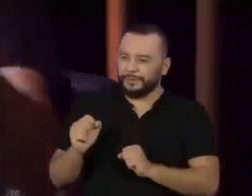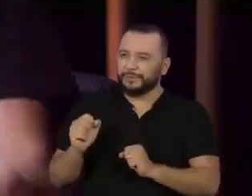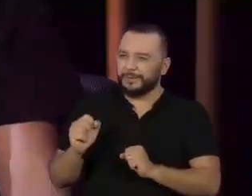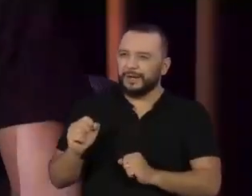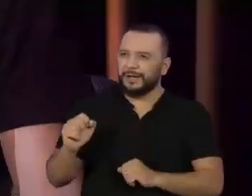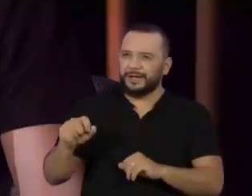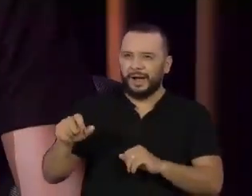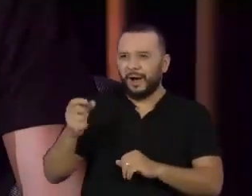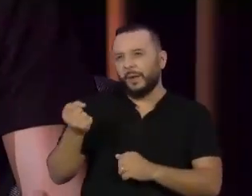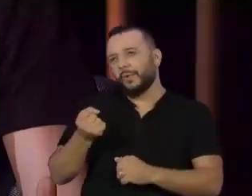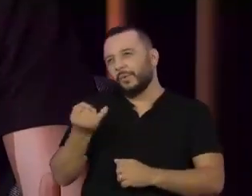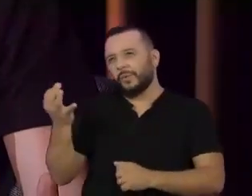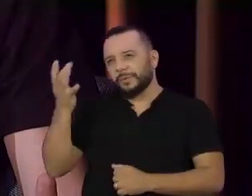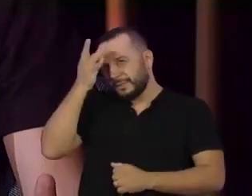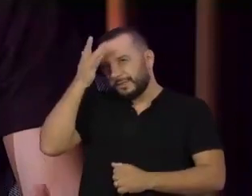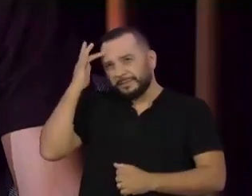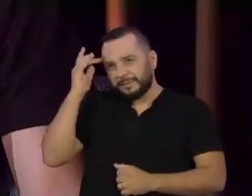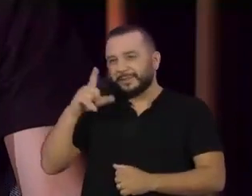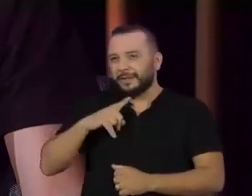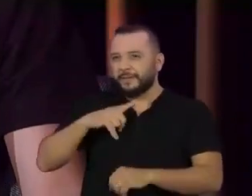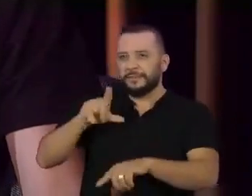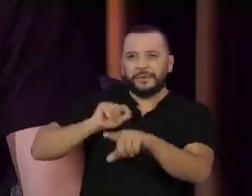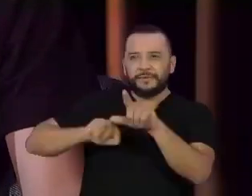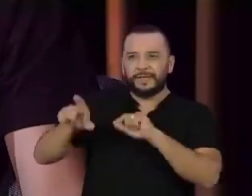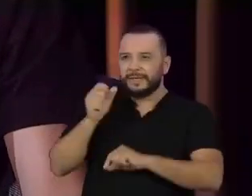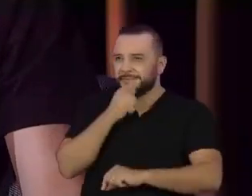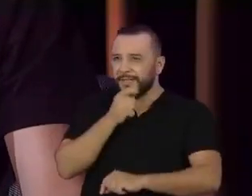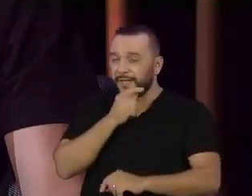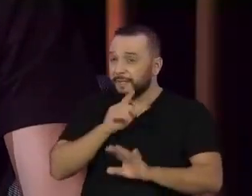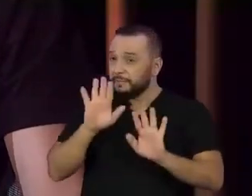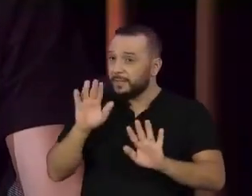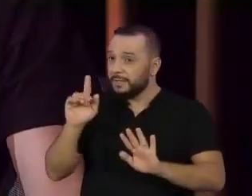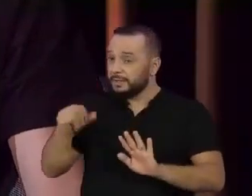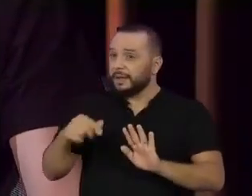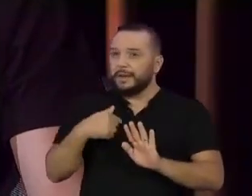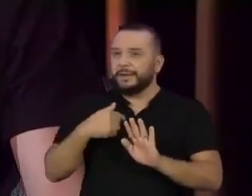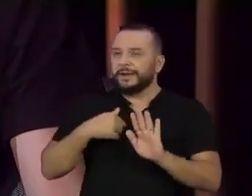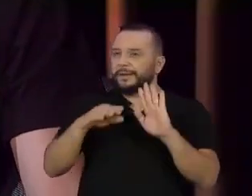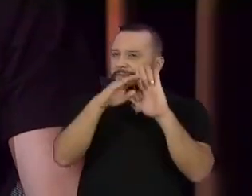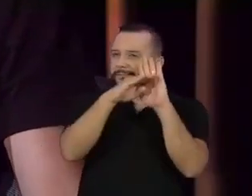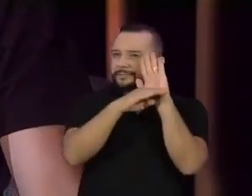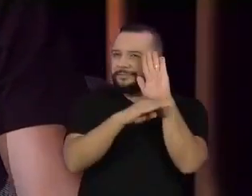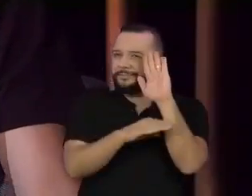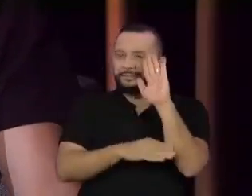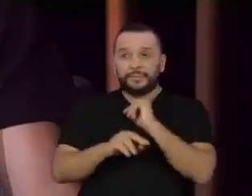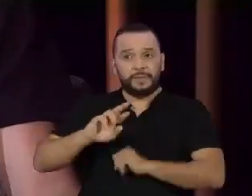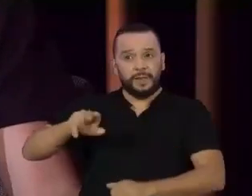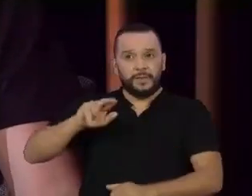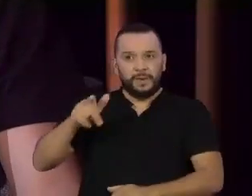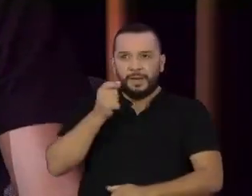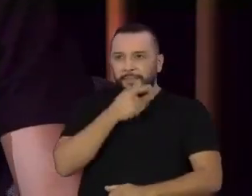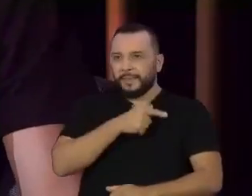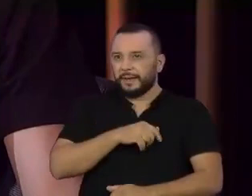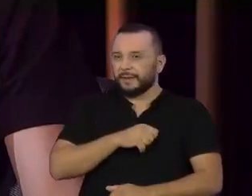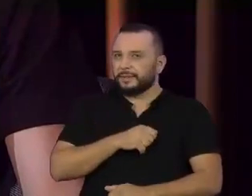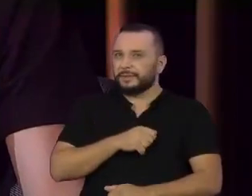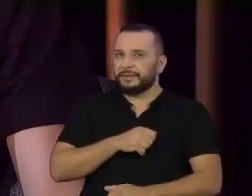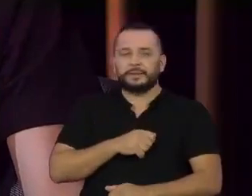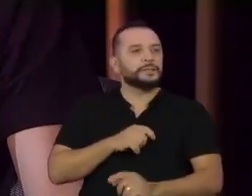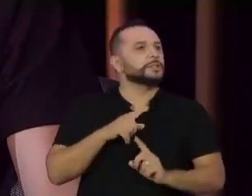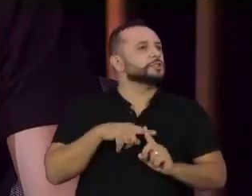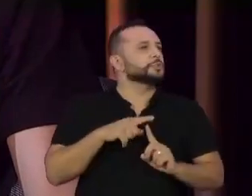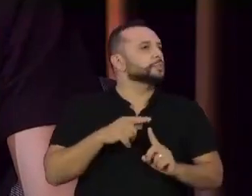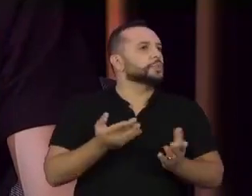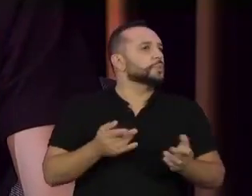ter suas preferências em programas de humor, o que a gente traz mais são programas que não são de humor. Que,